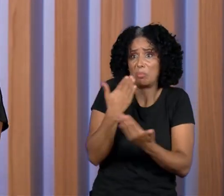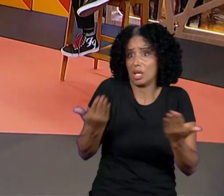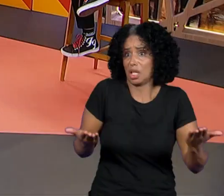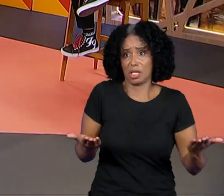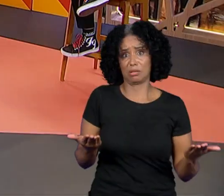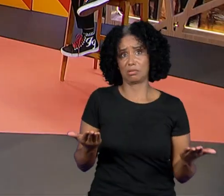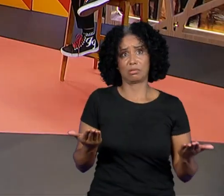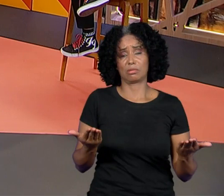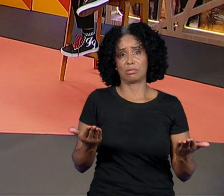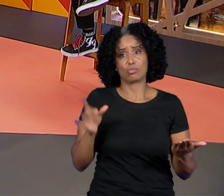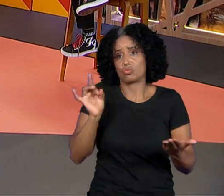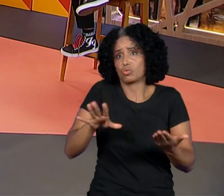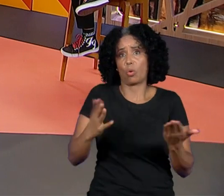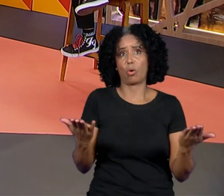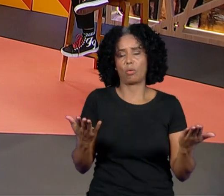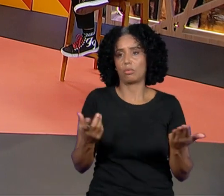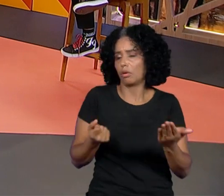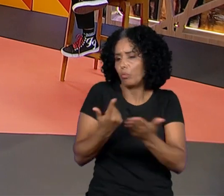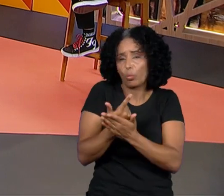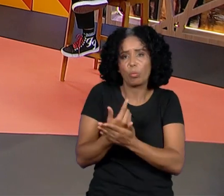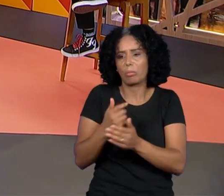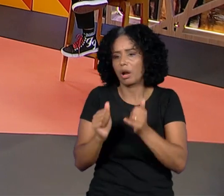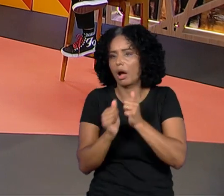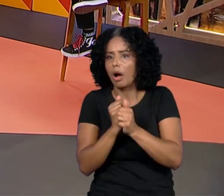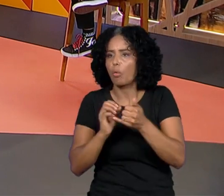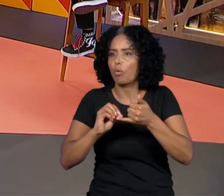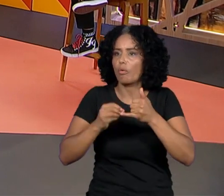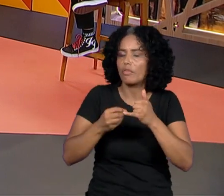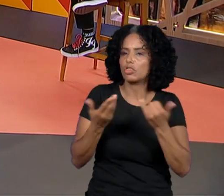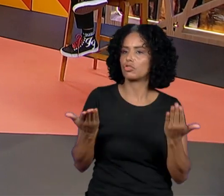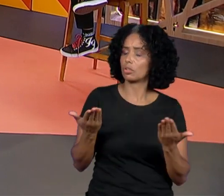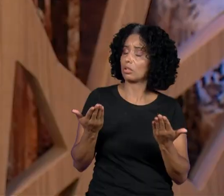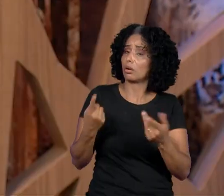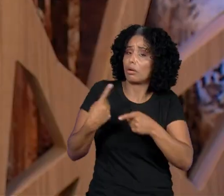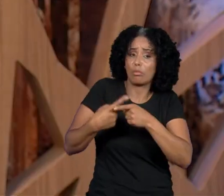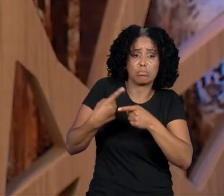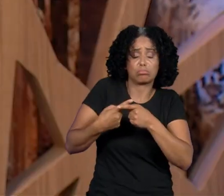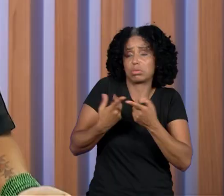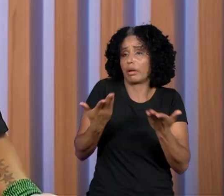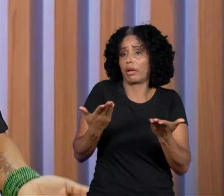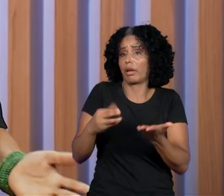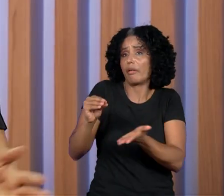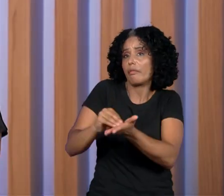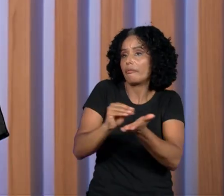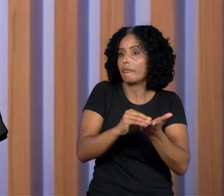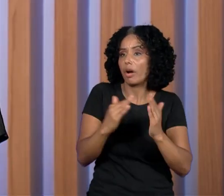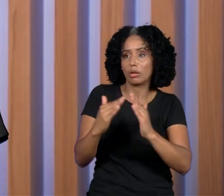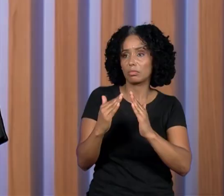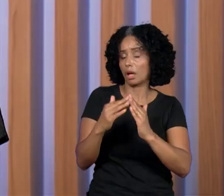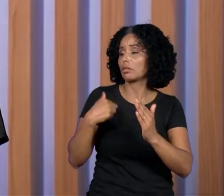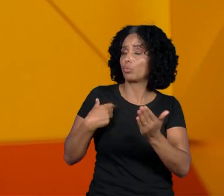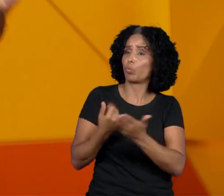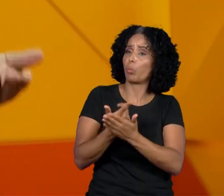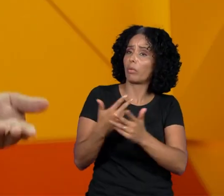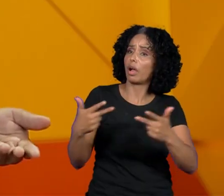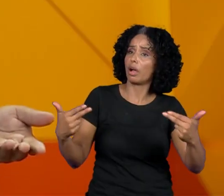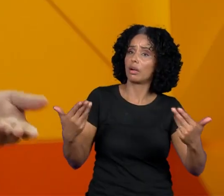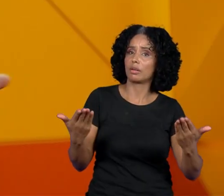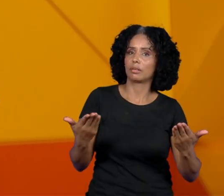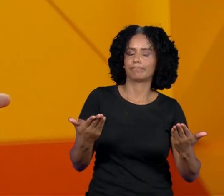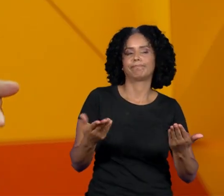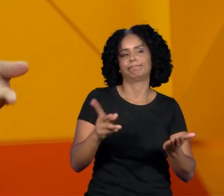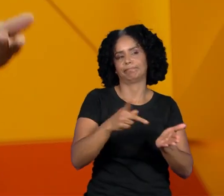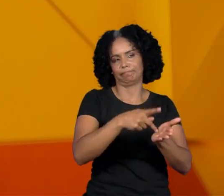qualquer centavo a mais, a gente vai comprar comida, porque para suprir, inclusive, a necessidade básica de nossas casas. Até porque o